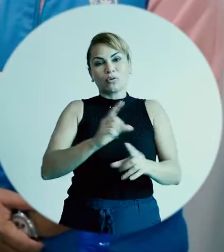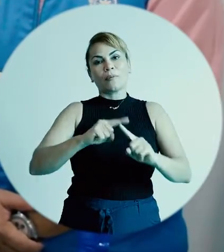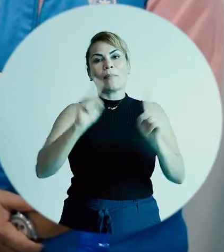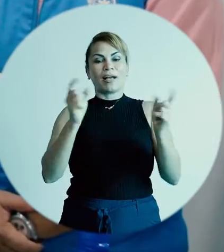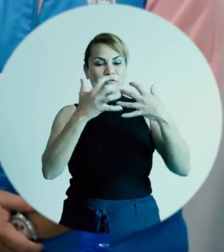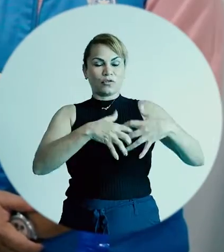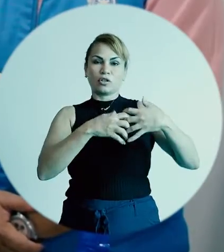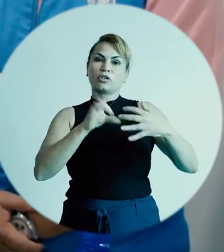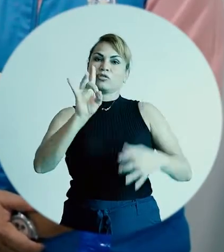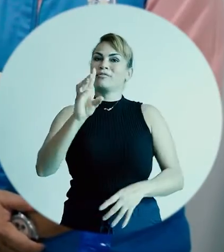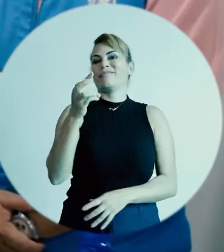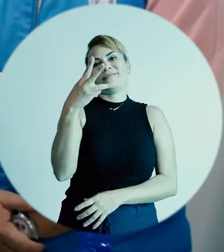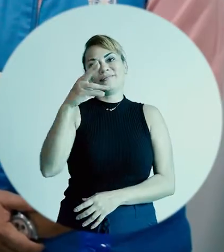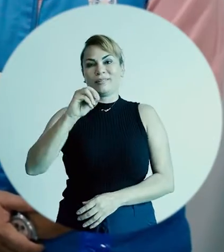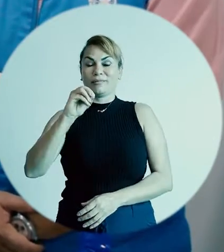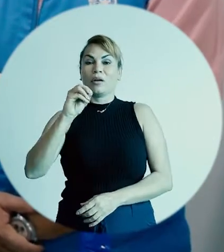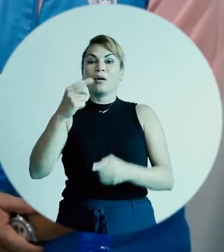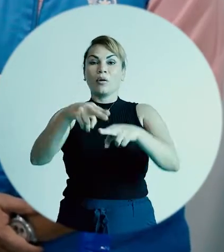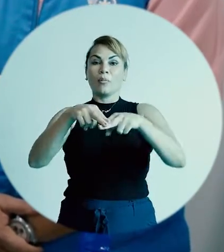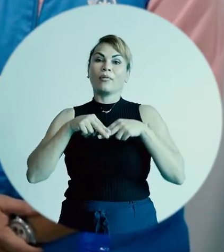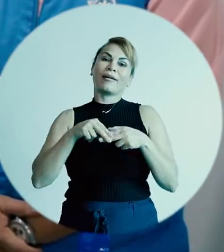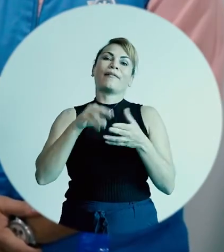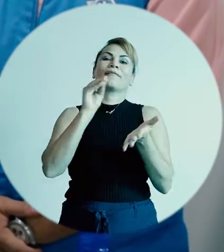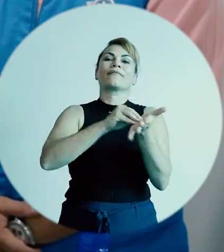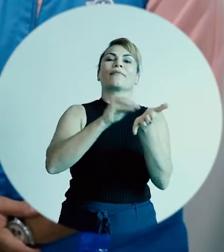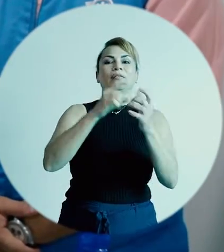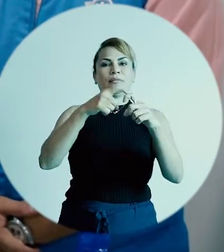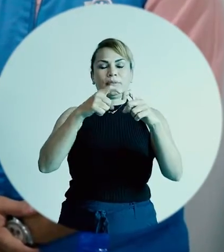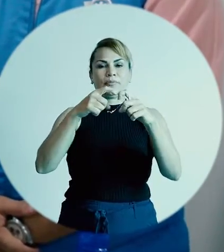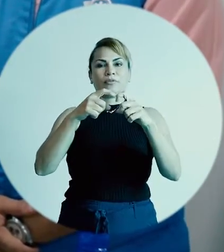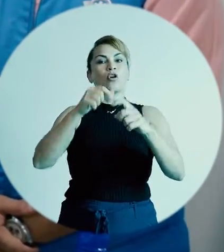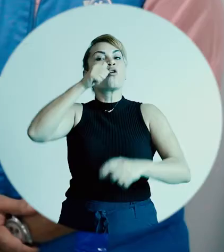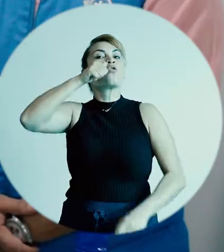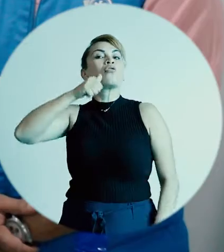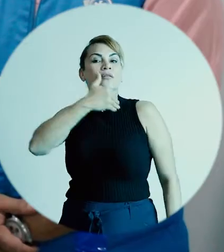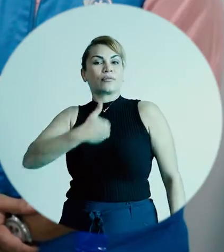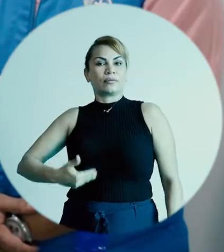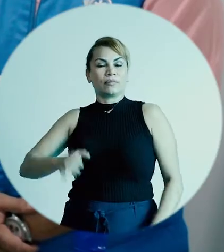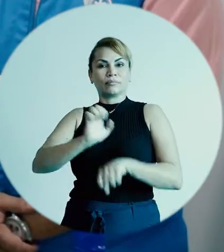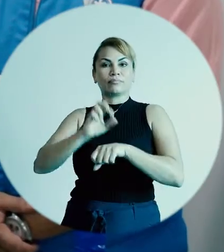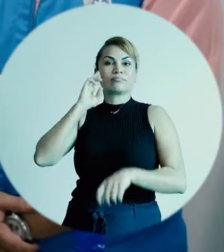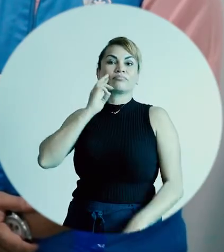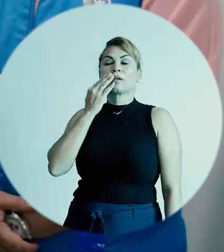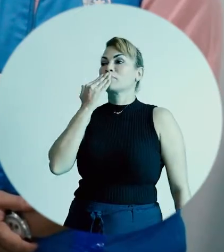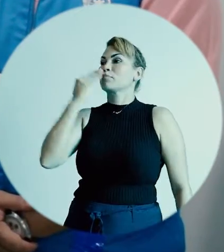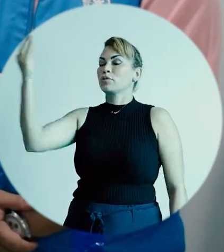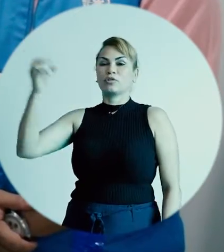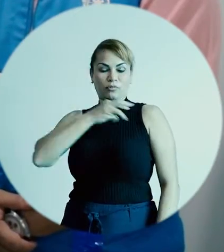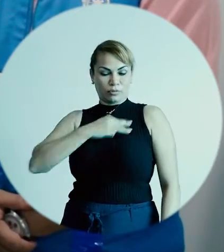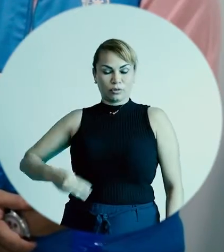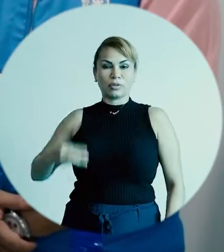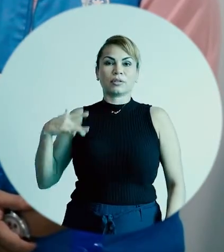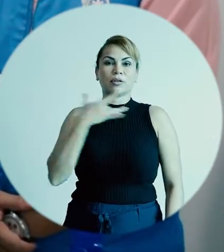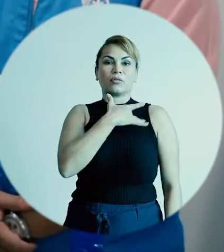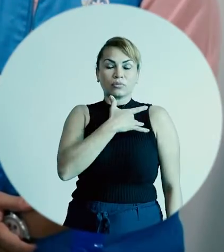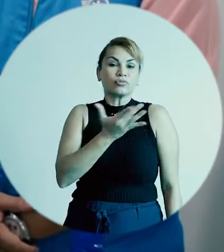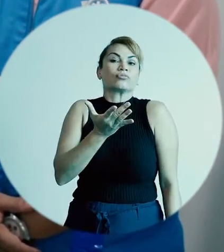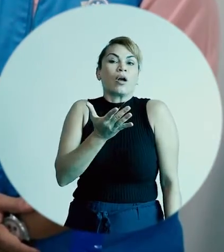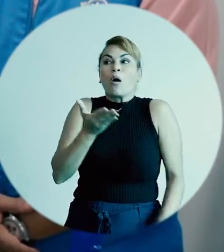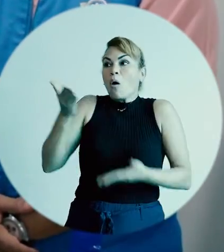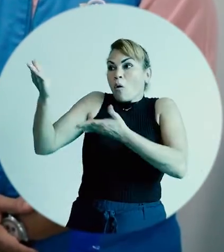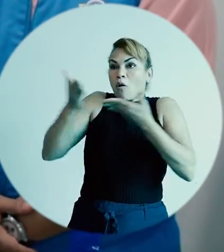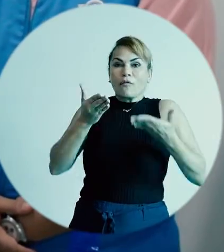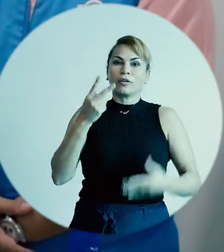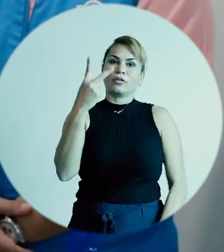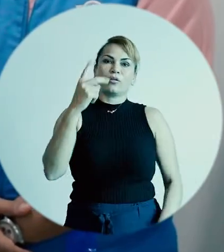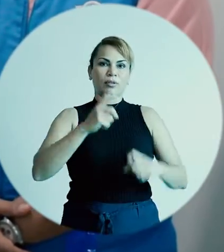só 30 deles estavam funcionando por falta de médicos. O governador Marcos Rocha pediu para o ministro da Saúde e o Ministério da Saúde, através da Força Nacional